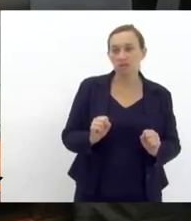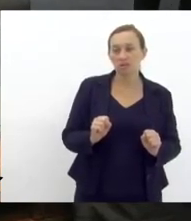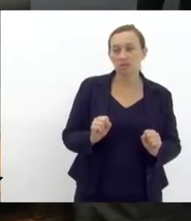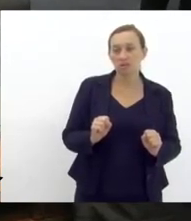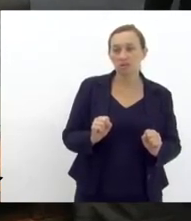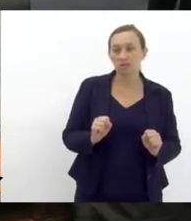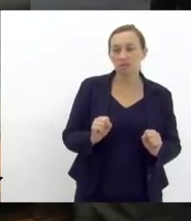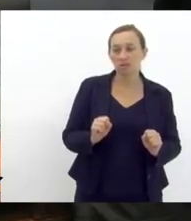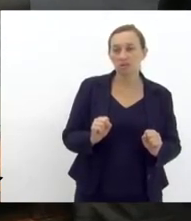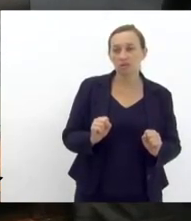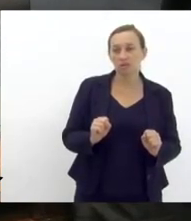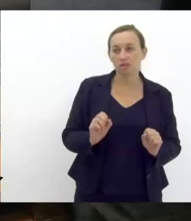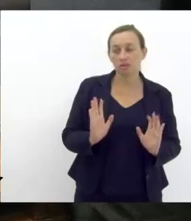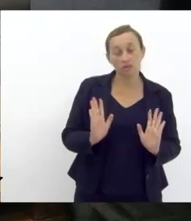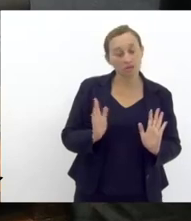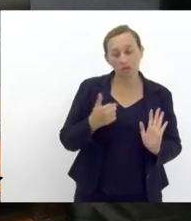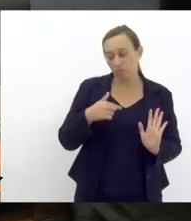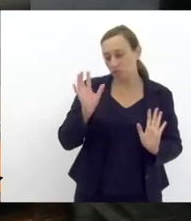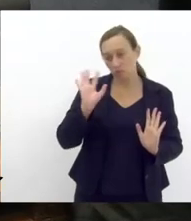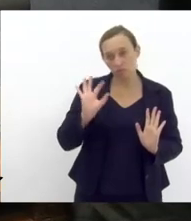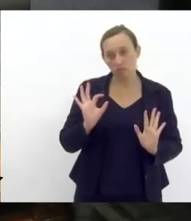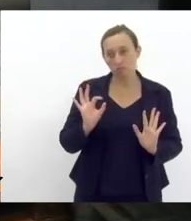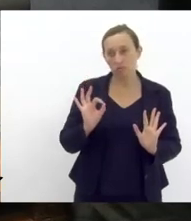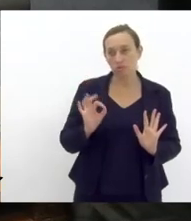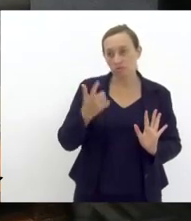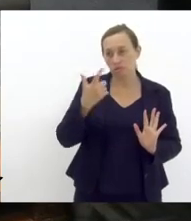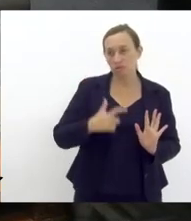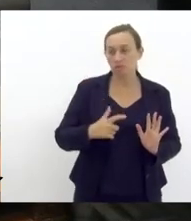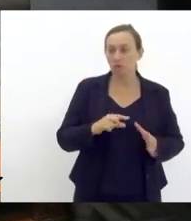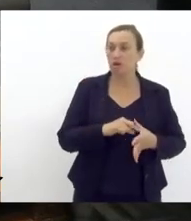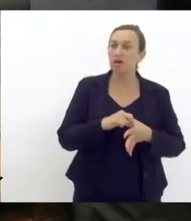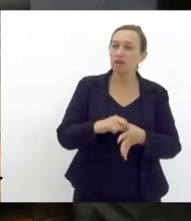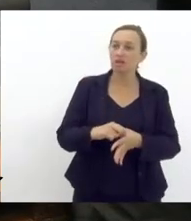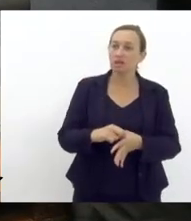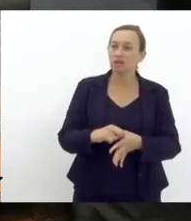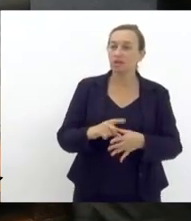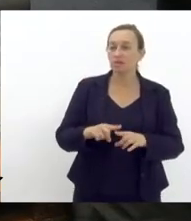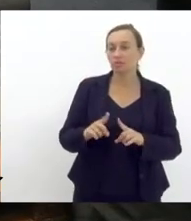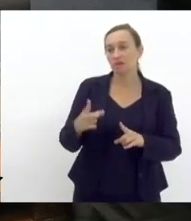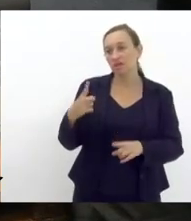Apesar de eu não ser a líder mas a líder me permitiu